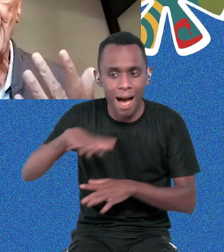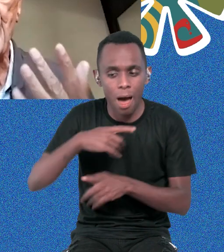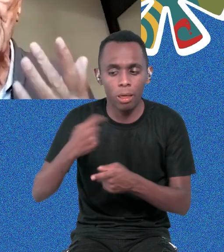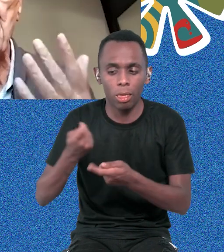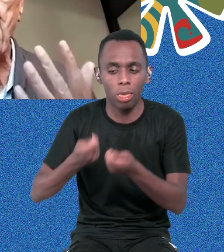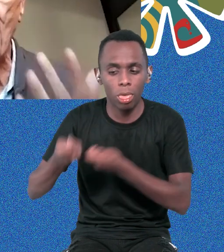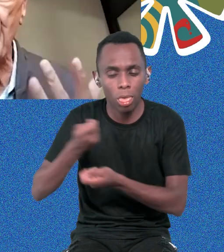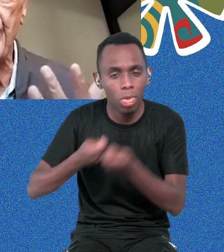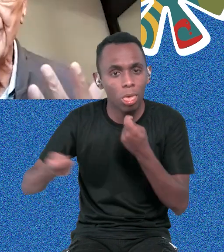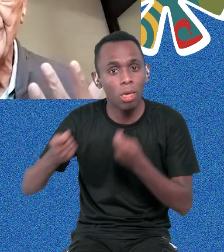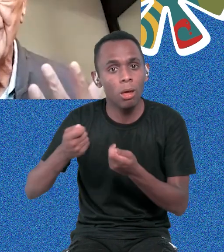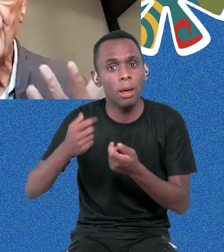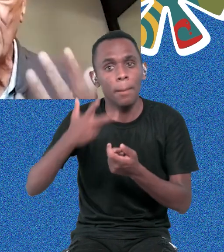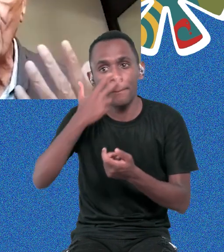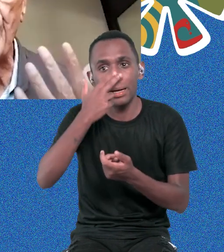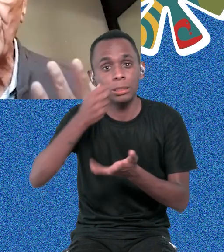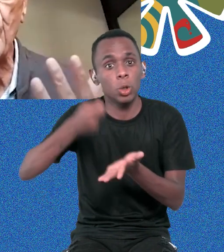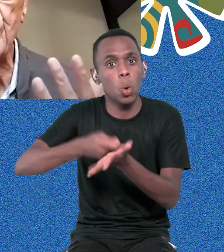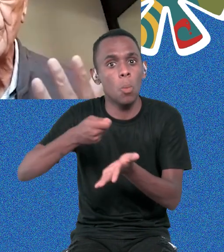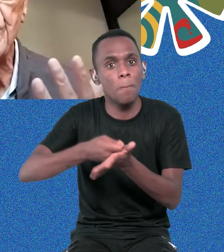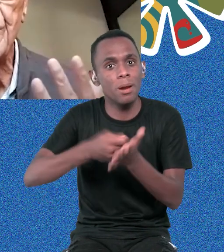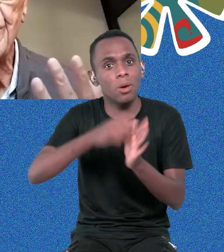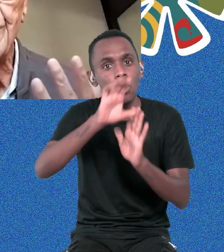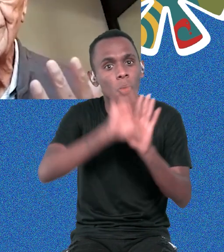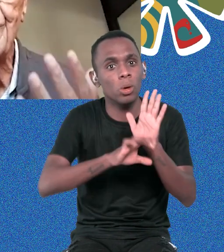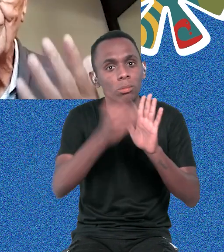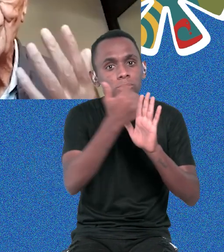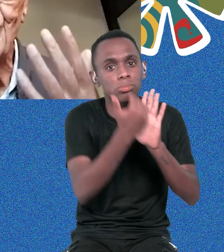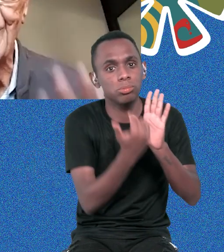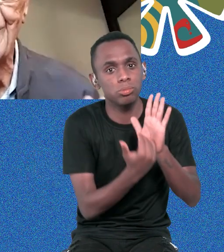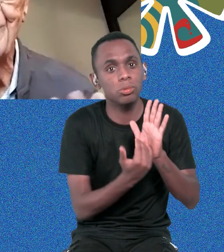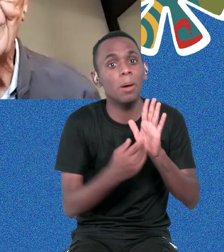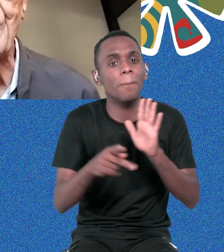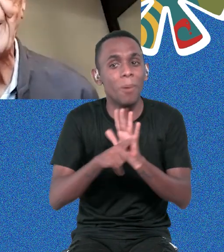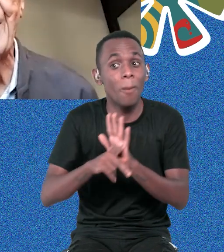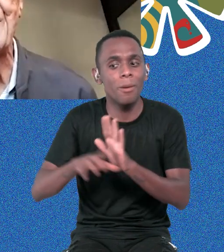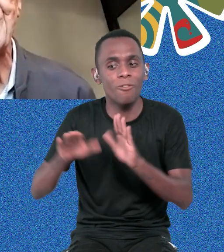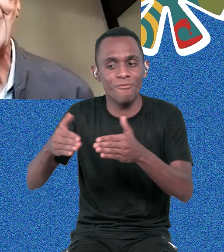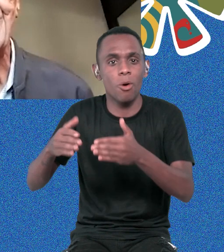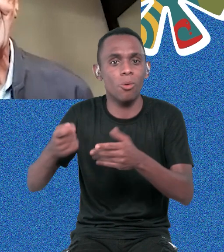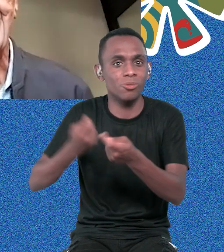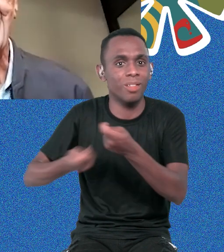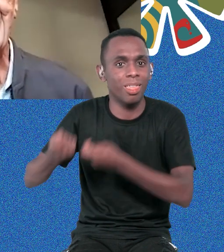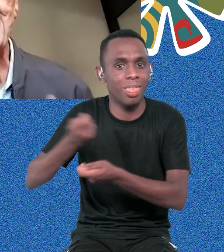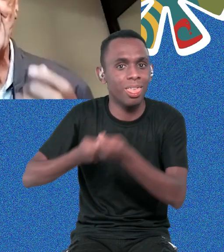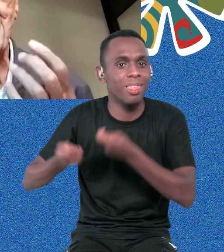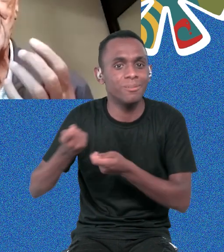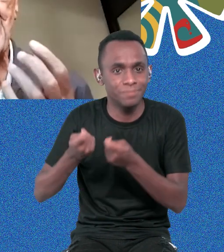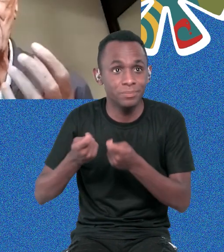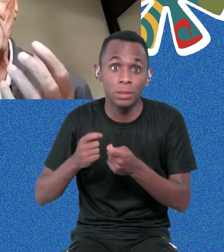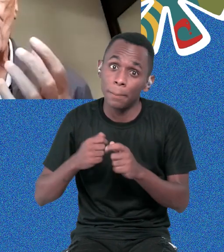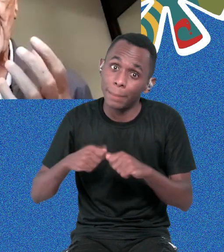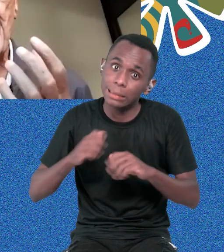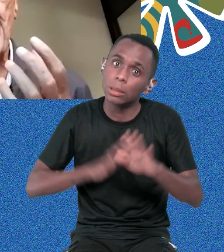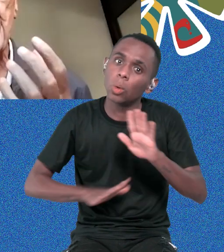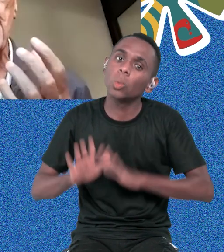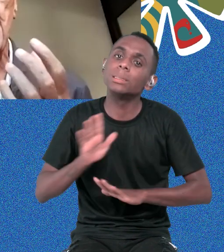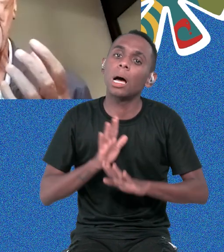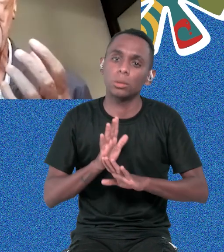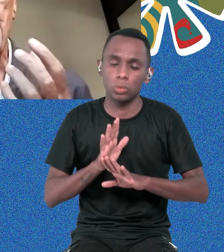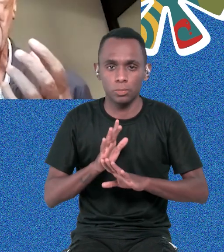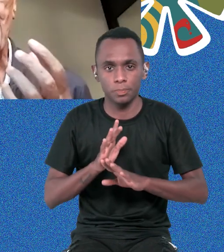mercado impõe currículos do mercado. Isto teríamos que ter muito